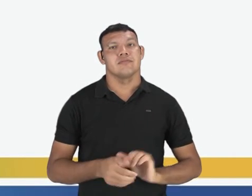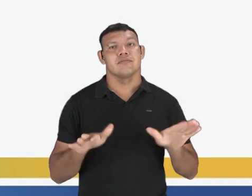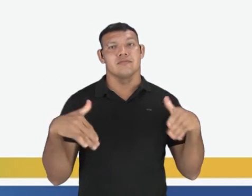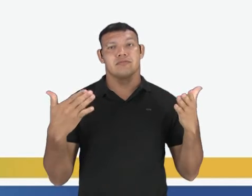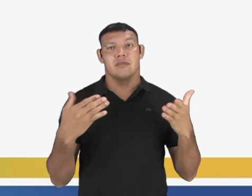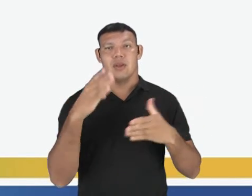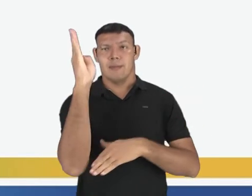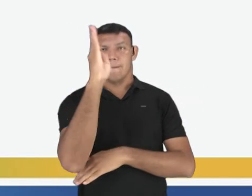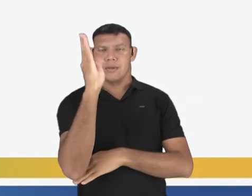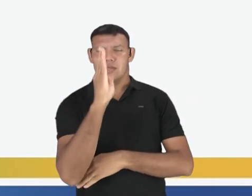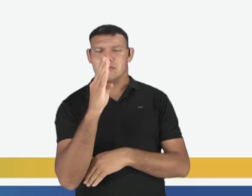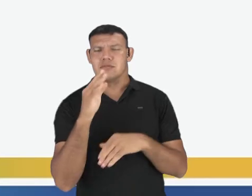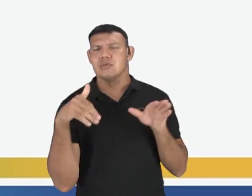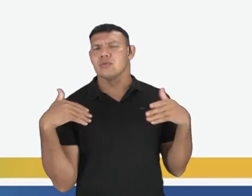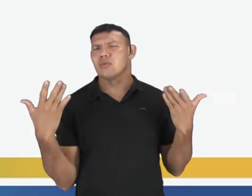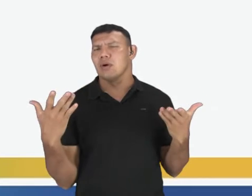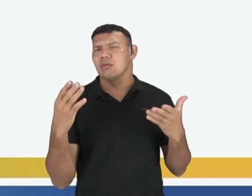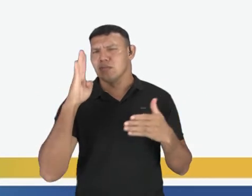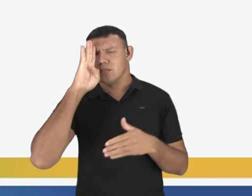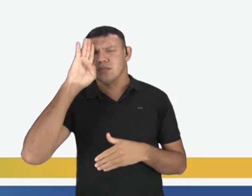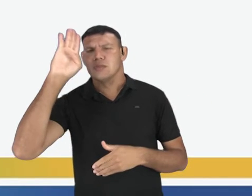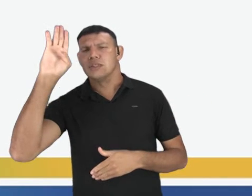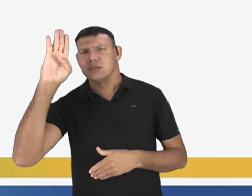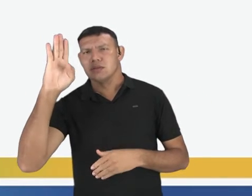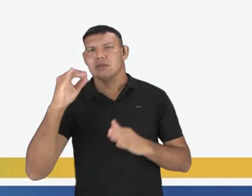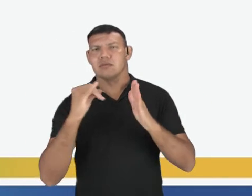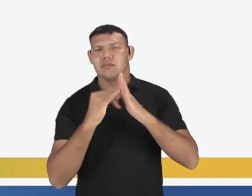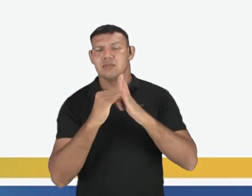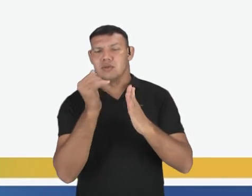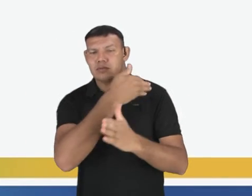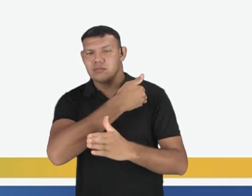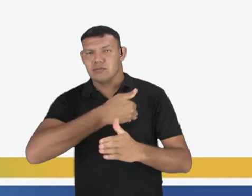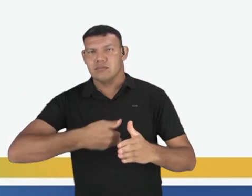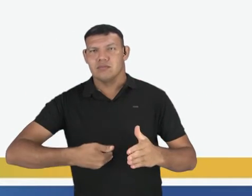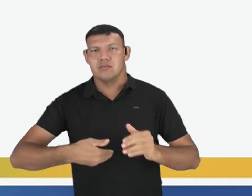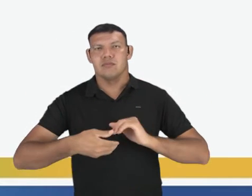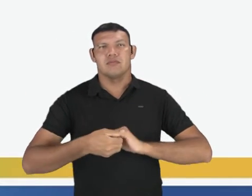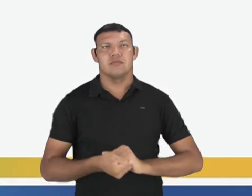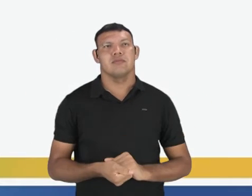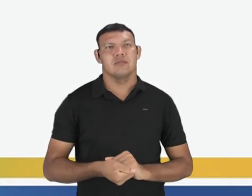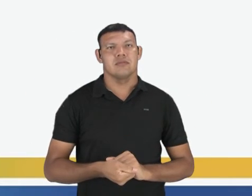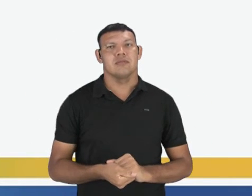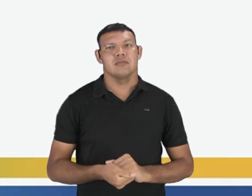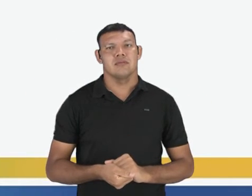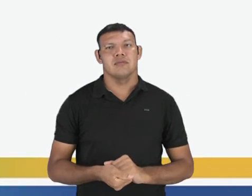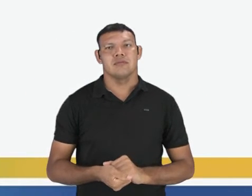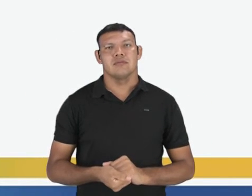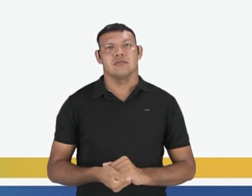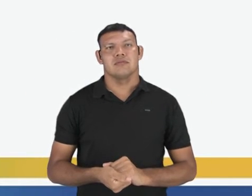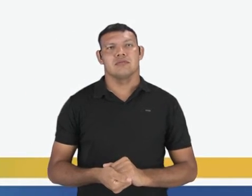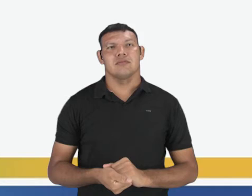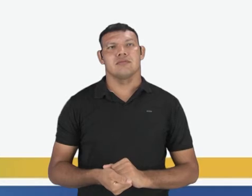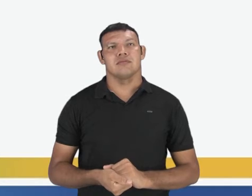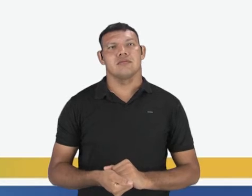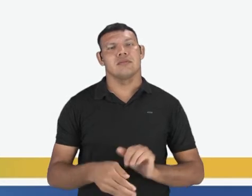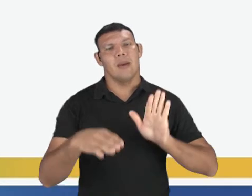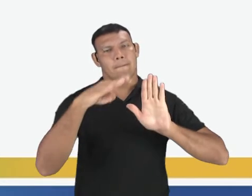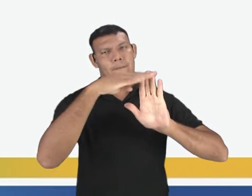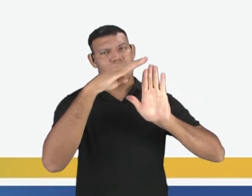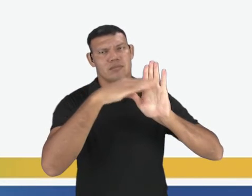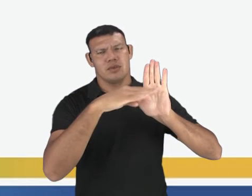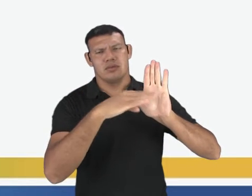caso brasileiro, né, quais são essas principais instituições públicas brasileiras, né? A gente tem aí